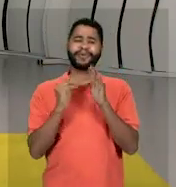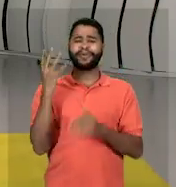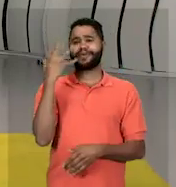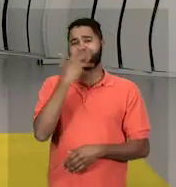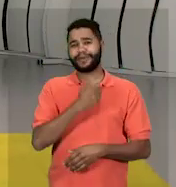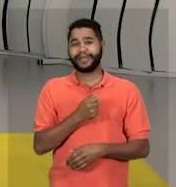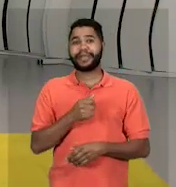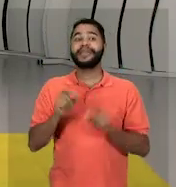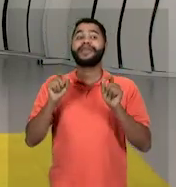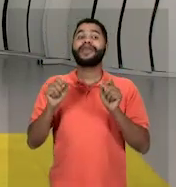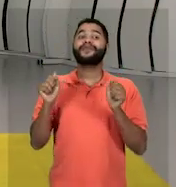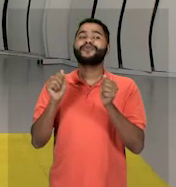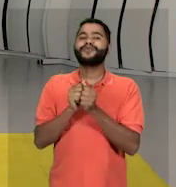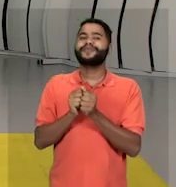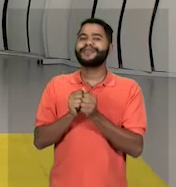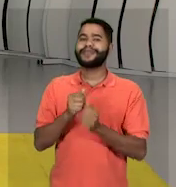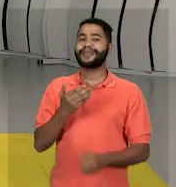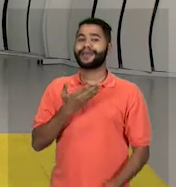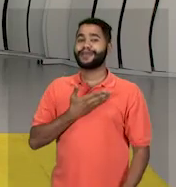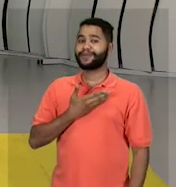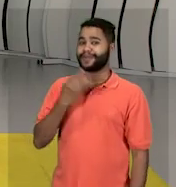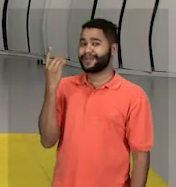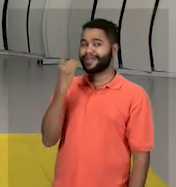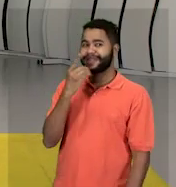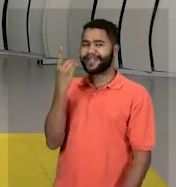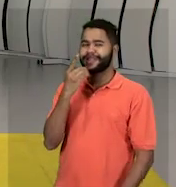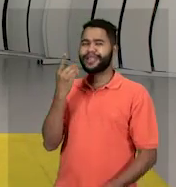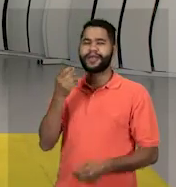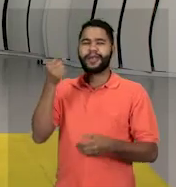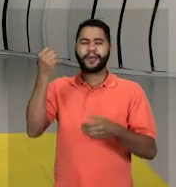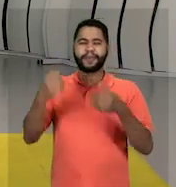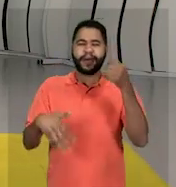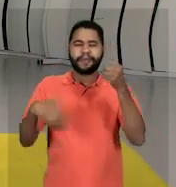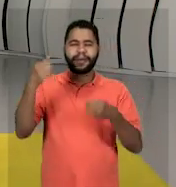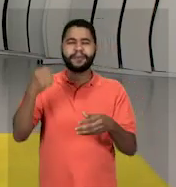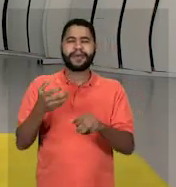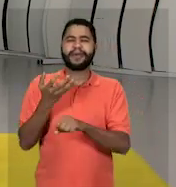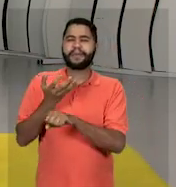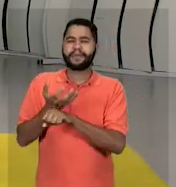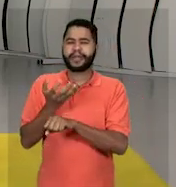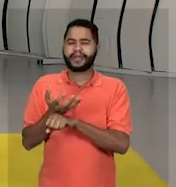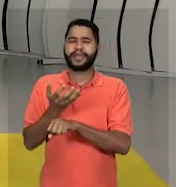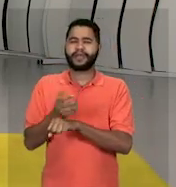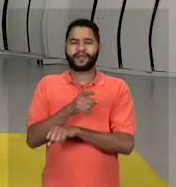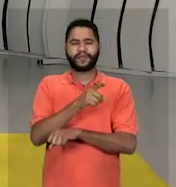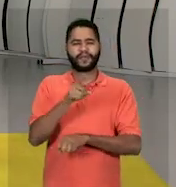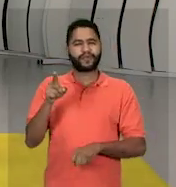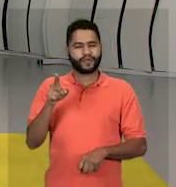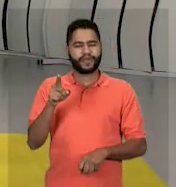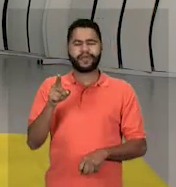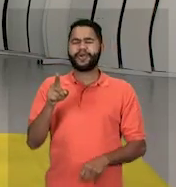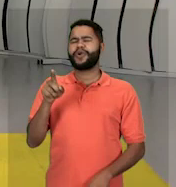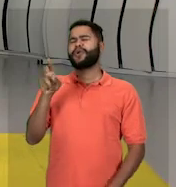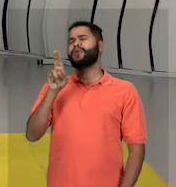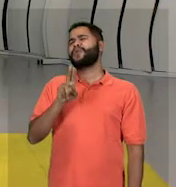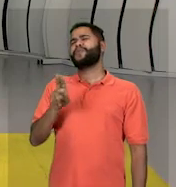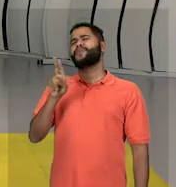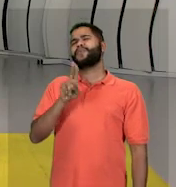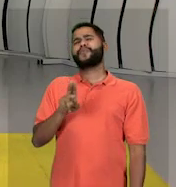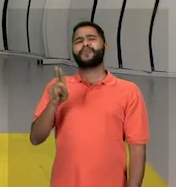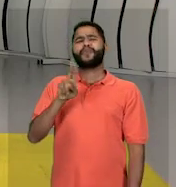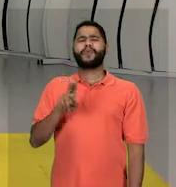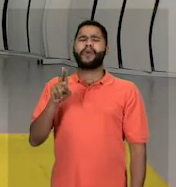lindo e quem vai estar comigo Daniel para te explicar uma matéria que você vai utilizar até